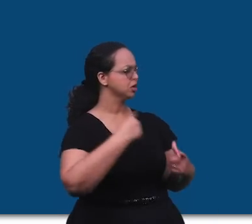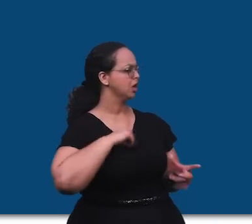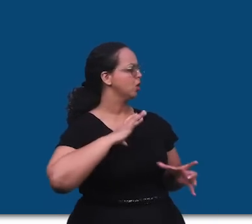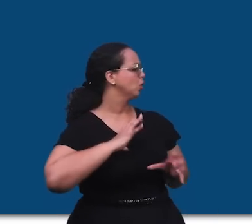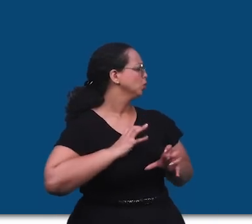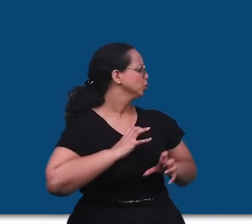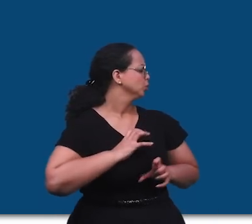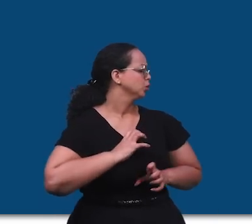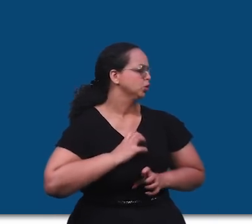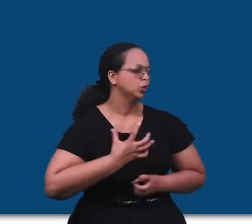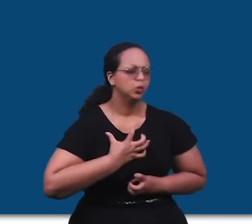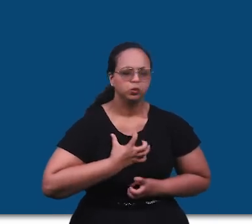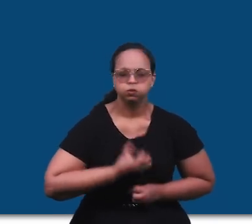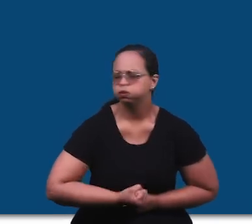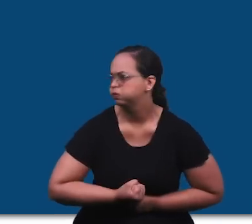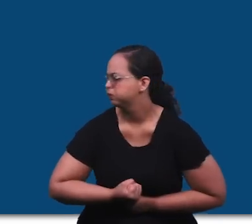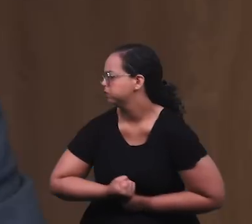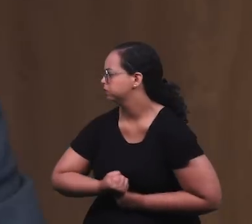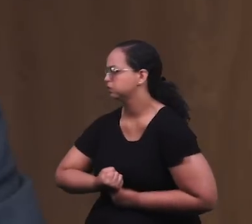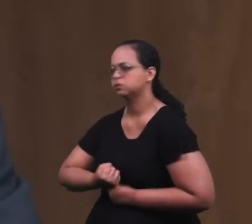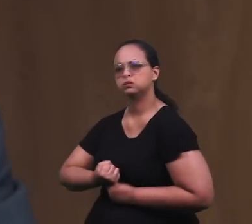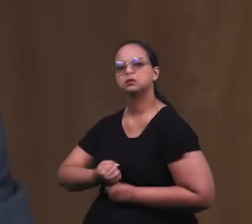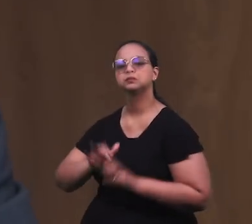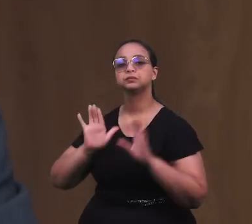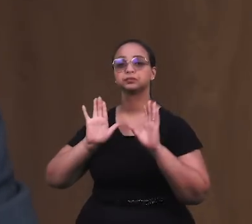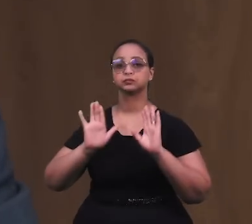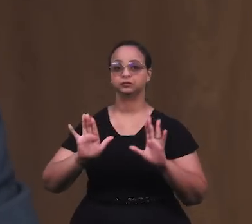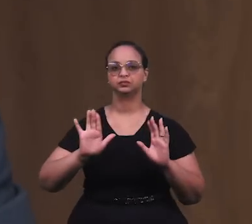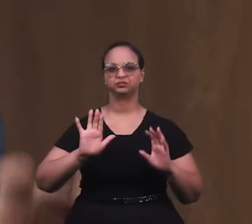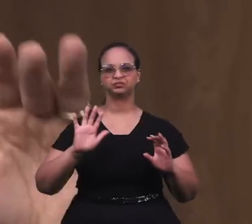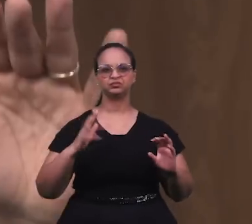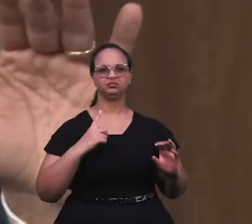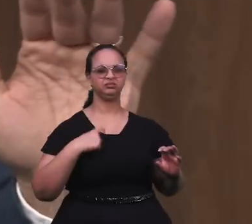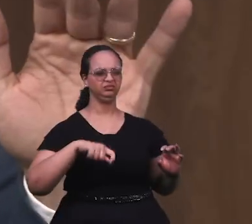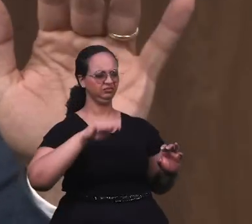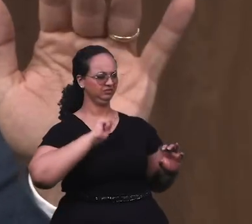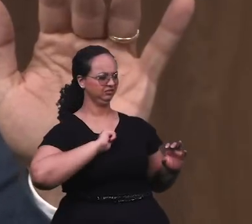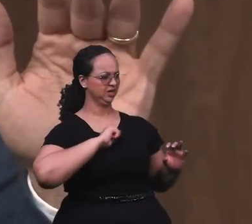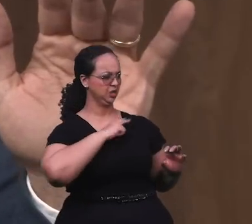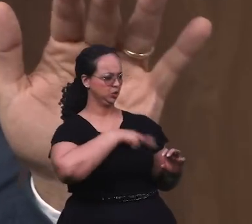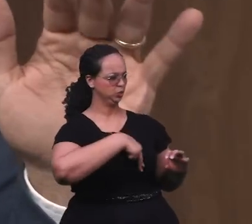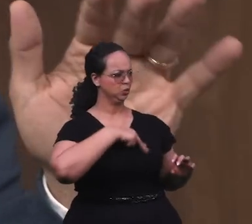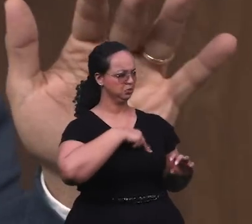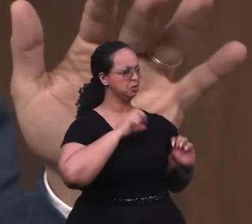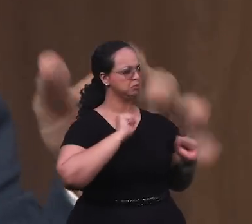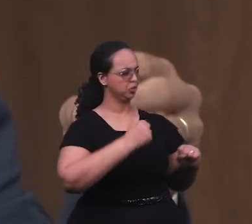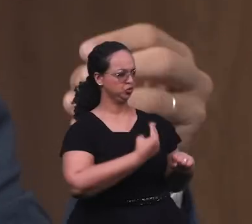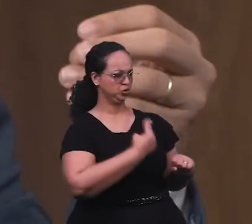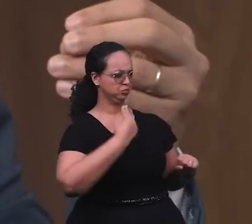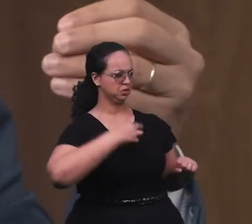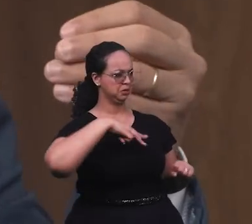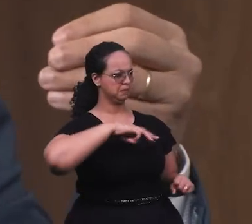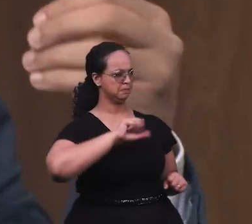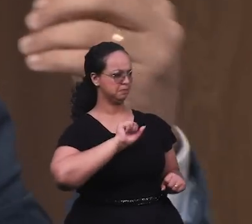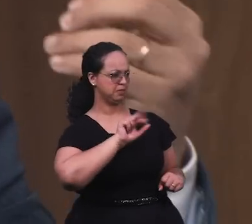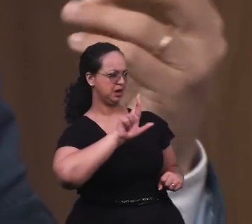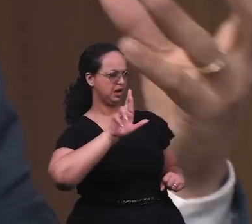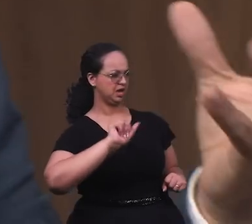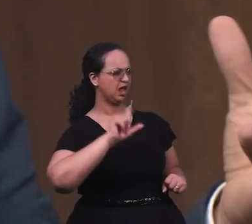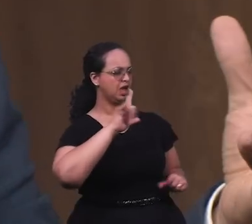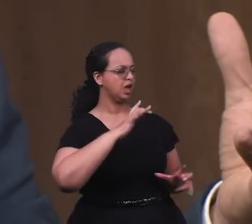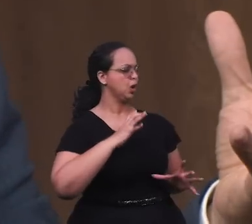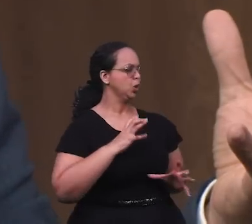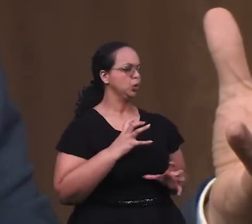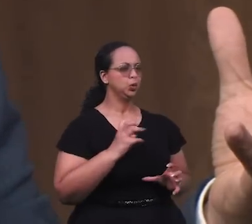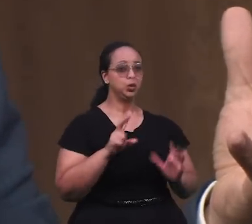amargura me tem dado o Todo-Poderoso. Ela diz o seguinte, não me chama mais de Noemi, podem me chamar de Mara. Mara significa